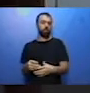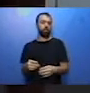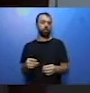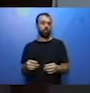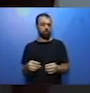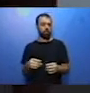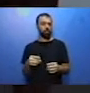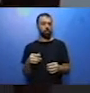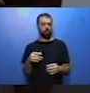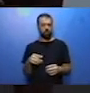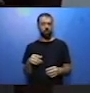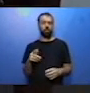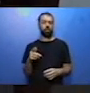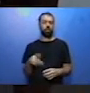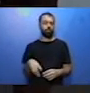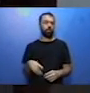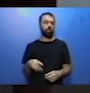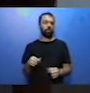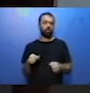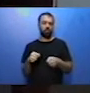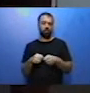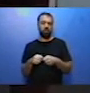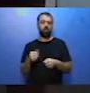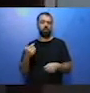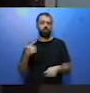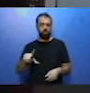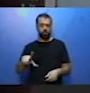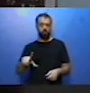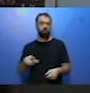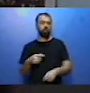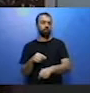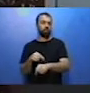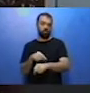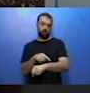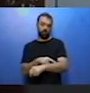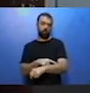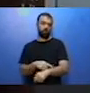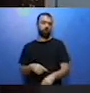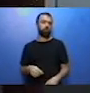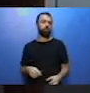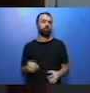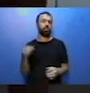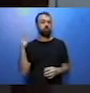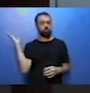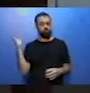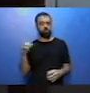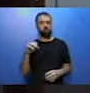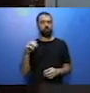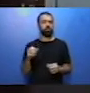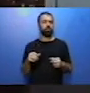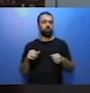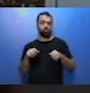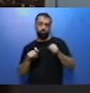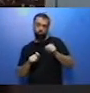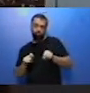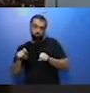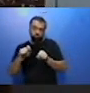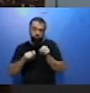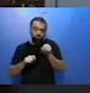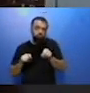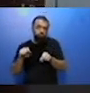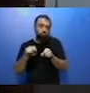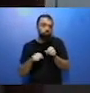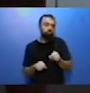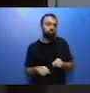estruturas dos ossos músculos as articulações os reguladores quem são os regulados com regular o nosso